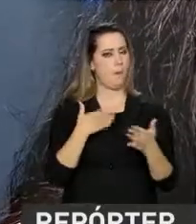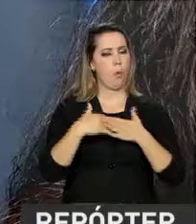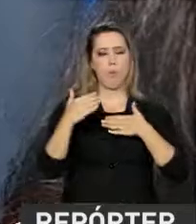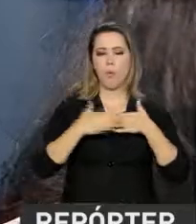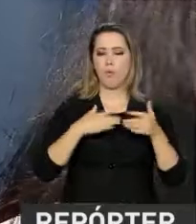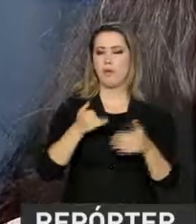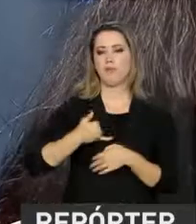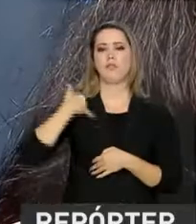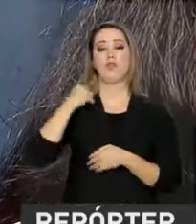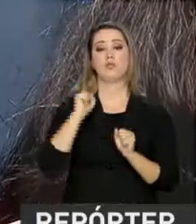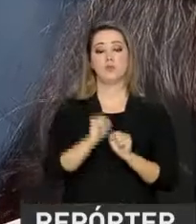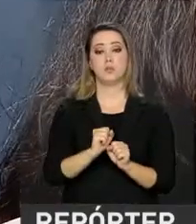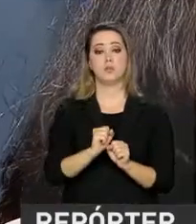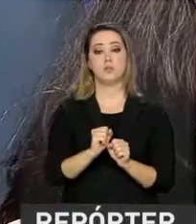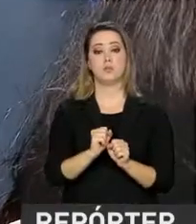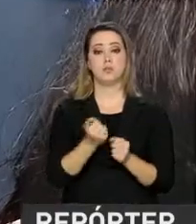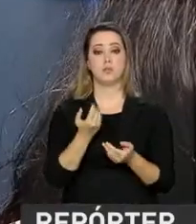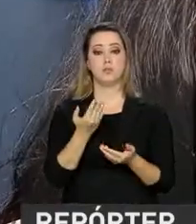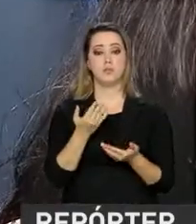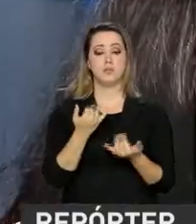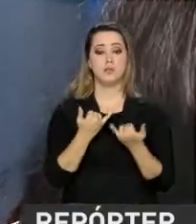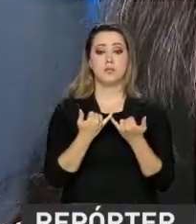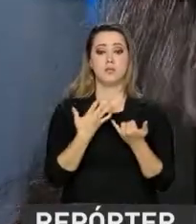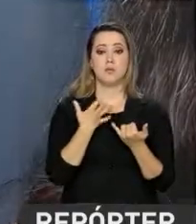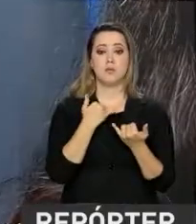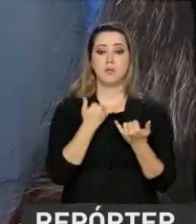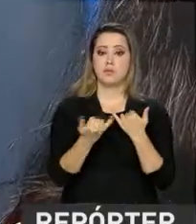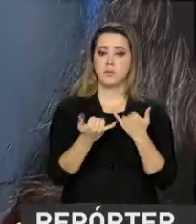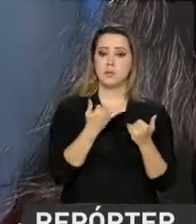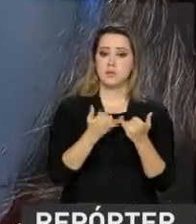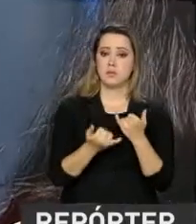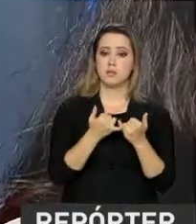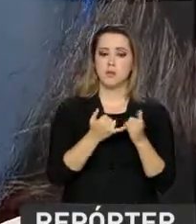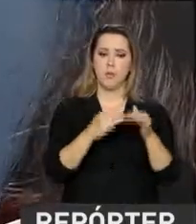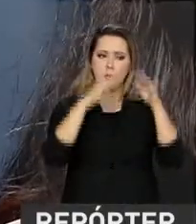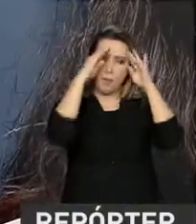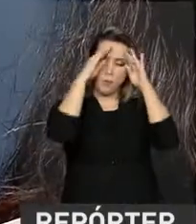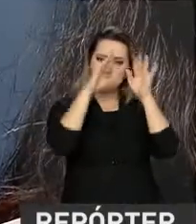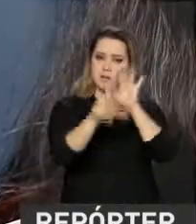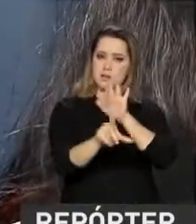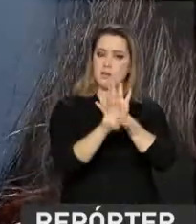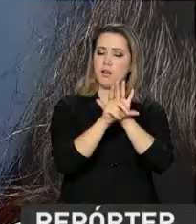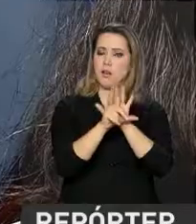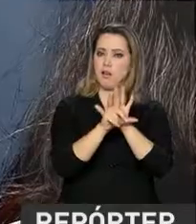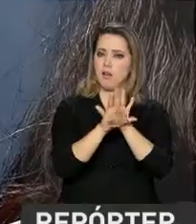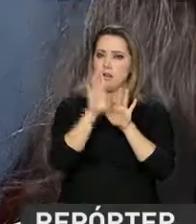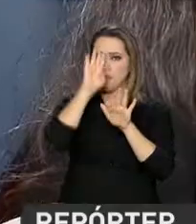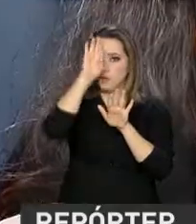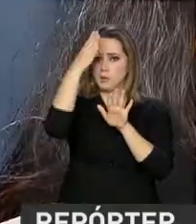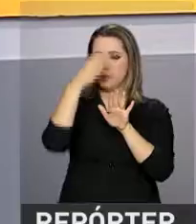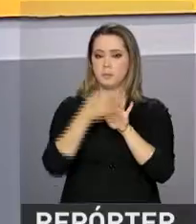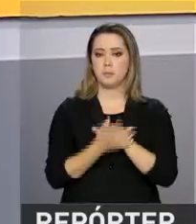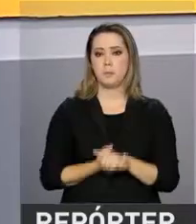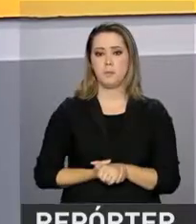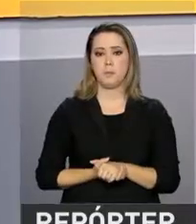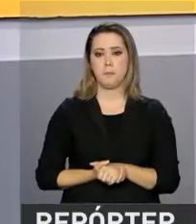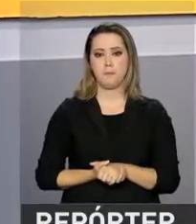idade possamos exercitar o que o estatuto já definia como prioridade